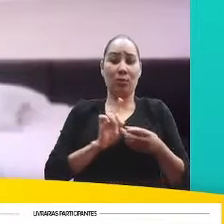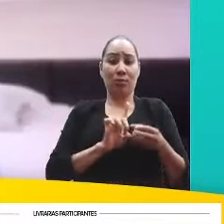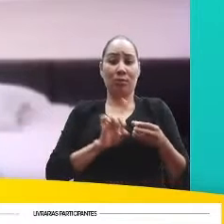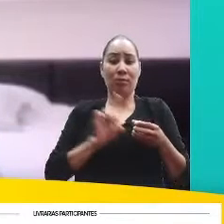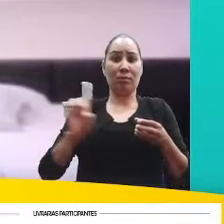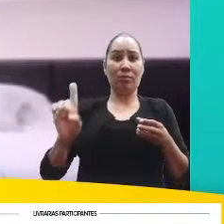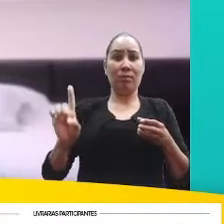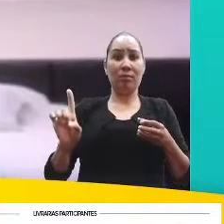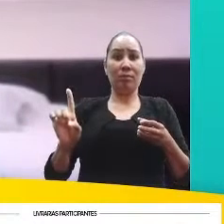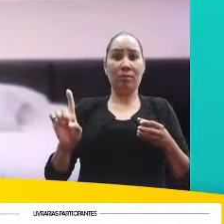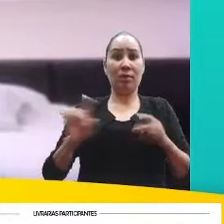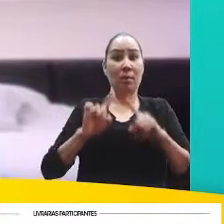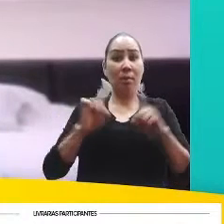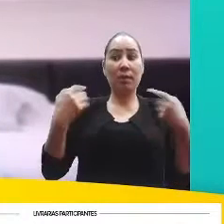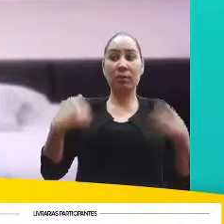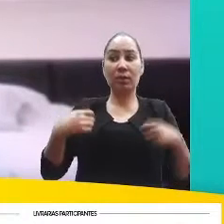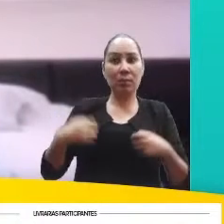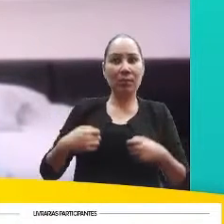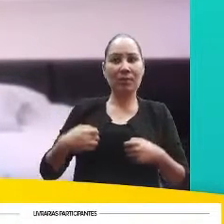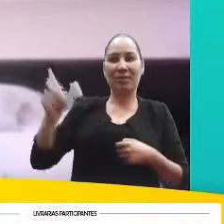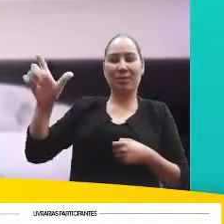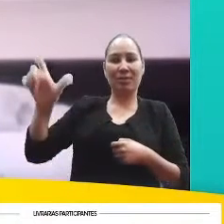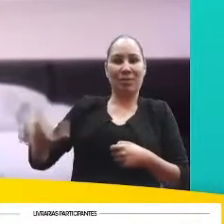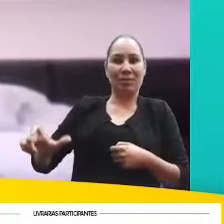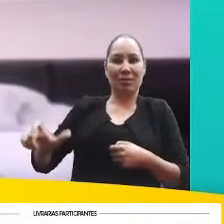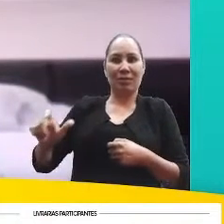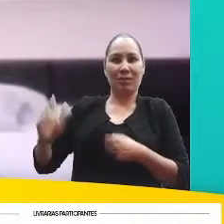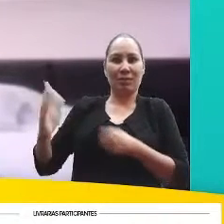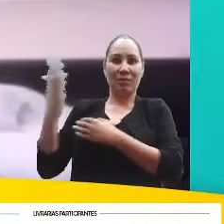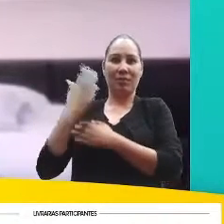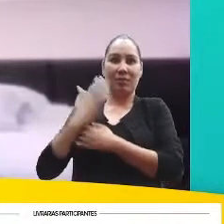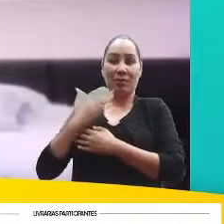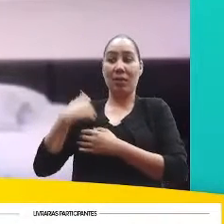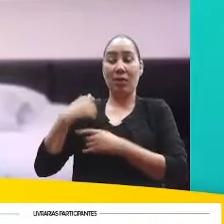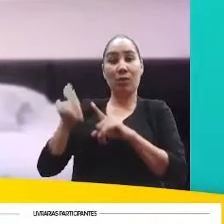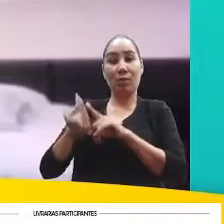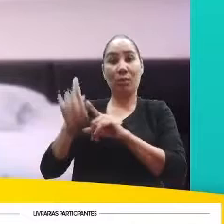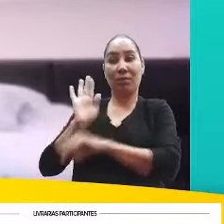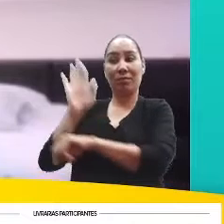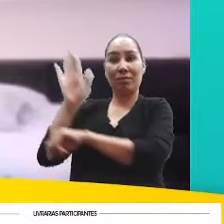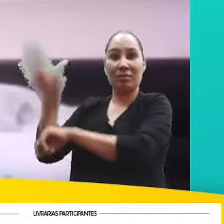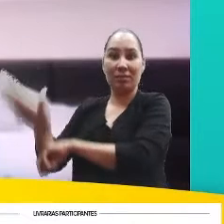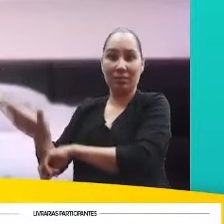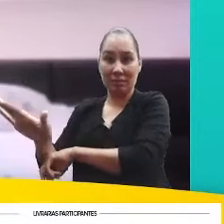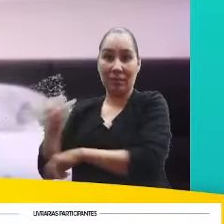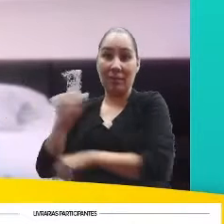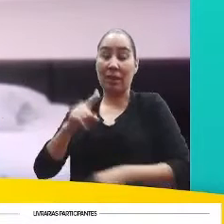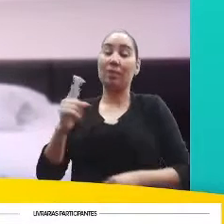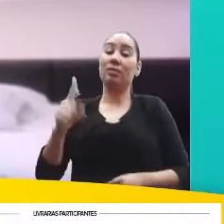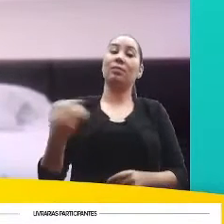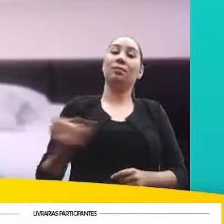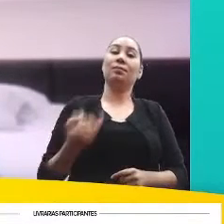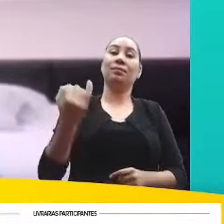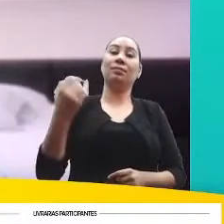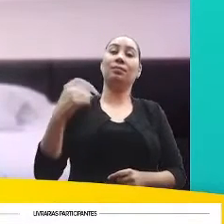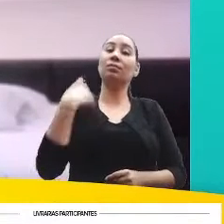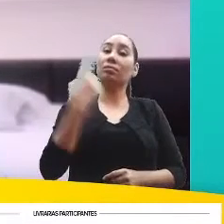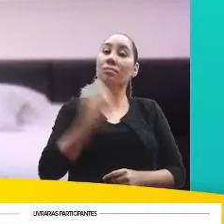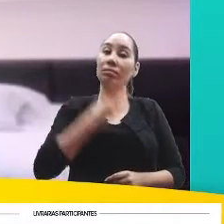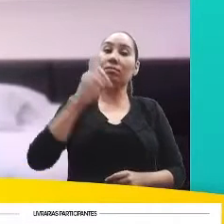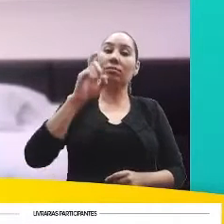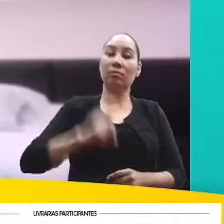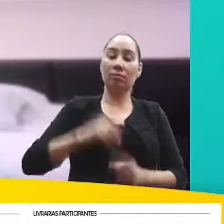é fundamental para a minha saúde. E eu sou fundamental para a saúde dele. Compreendem? Essa é a grande lição. Nós